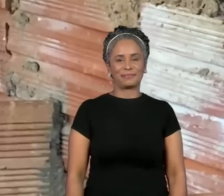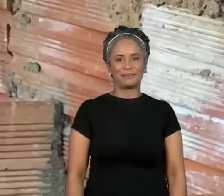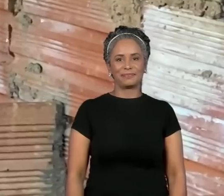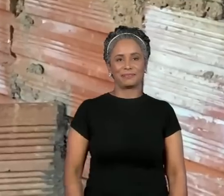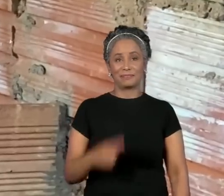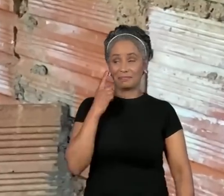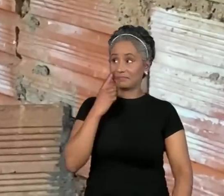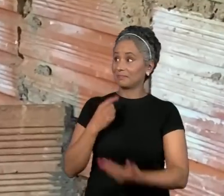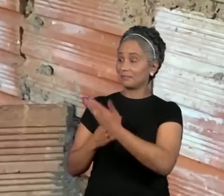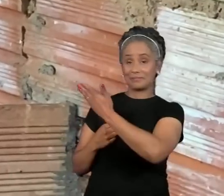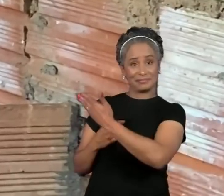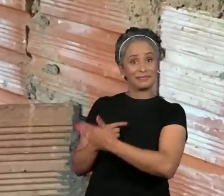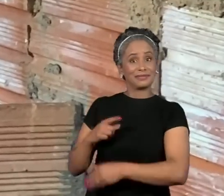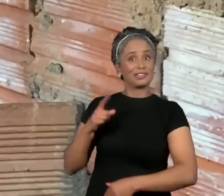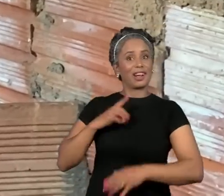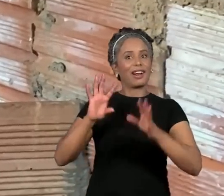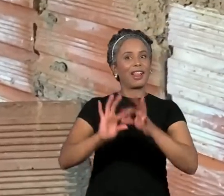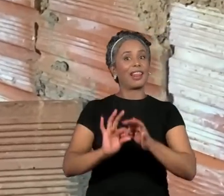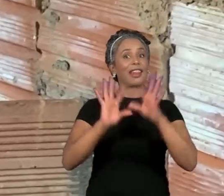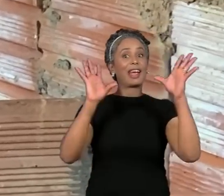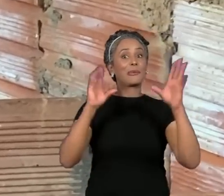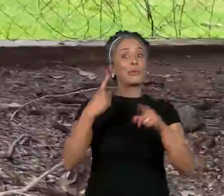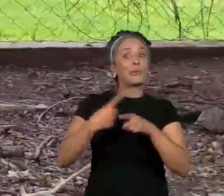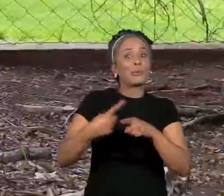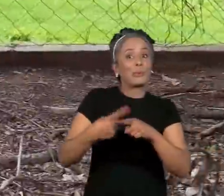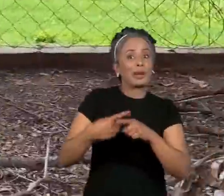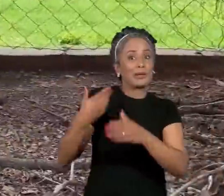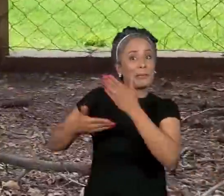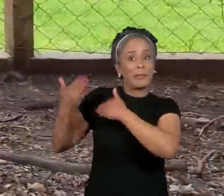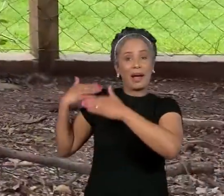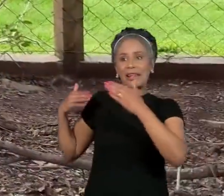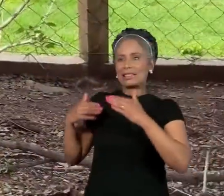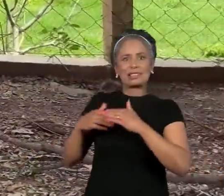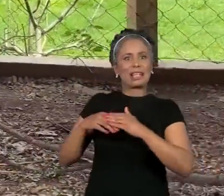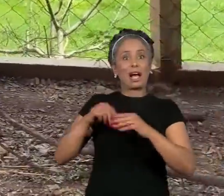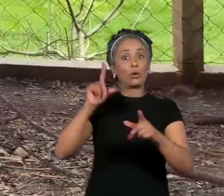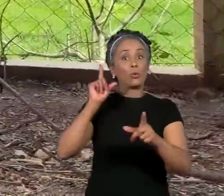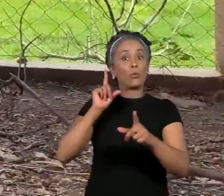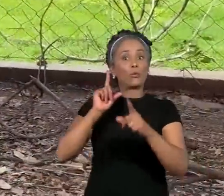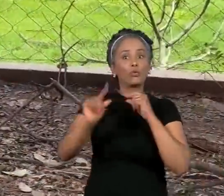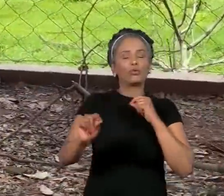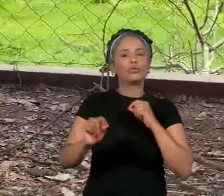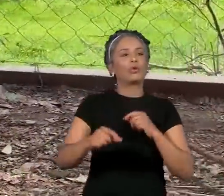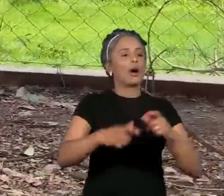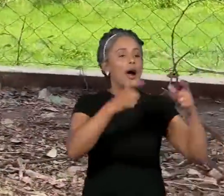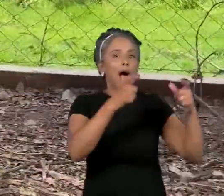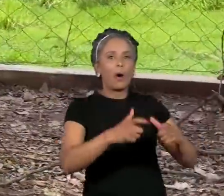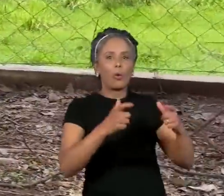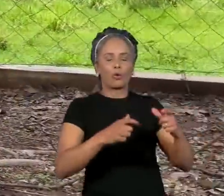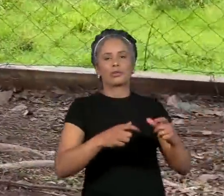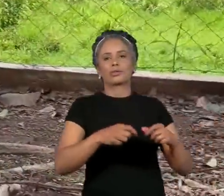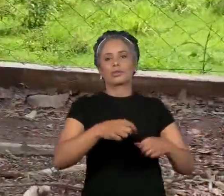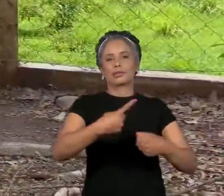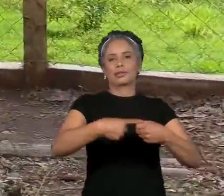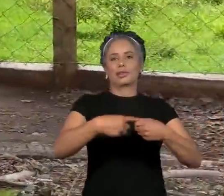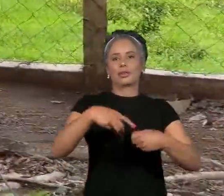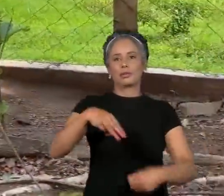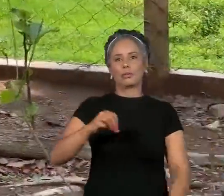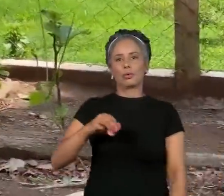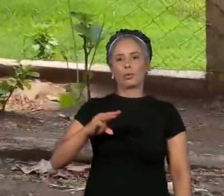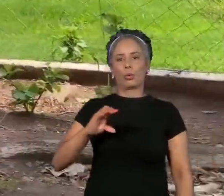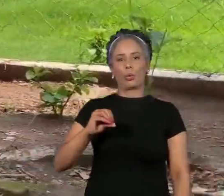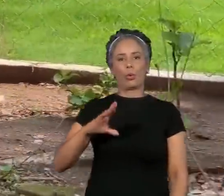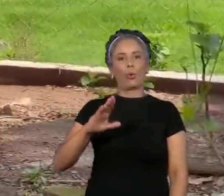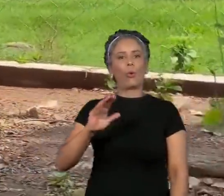Canelinha é um lobo-guará resgatado ainda filhote de um incêndio em um canavial em Mococa, no interior paulista, em agosto